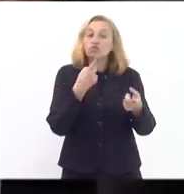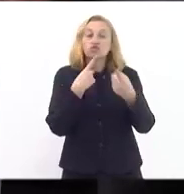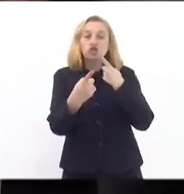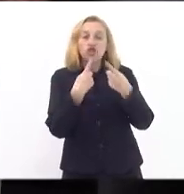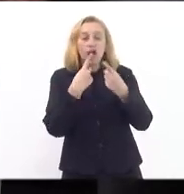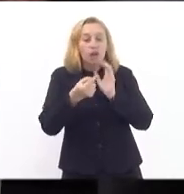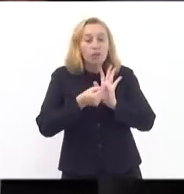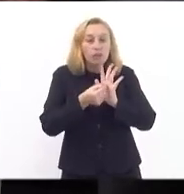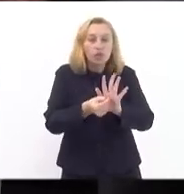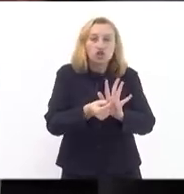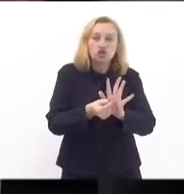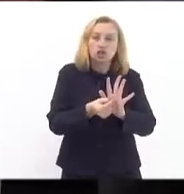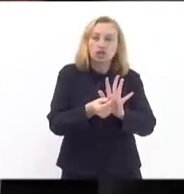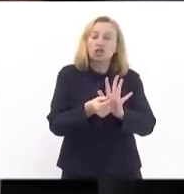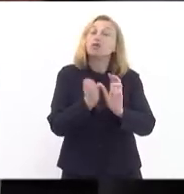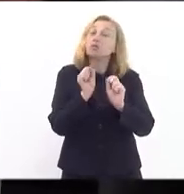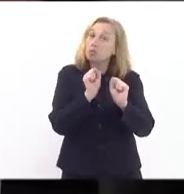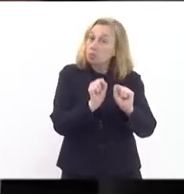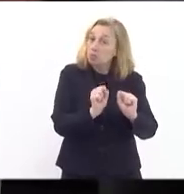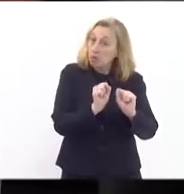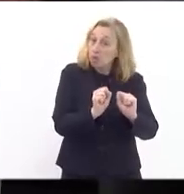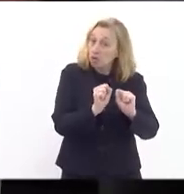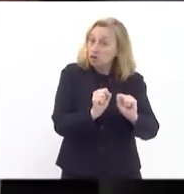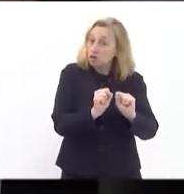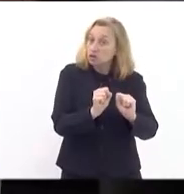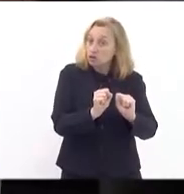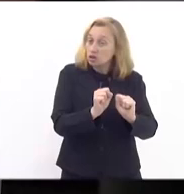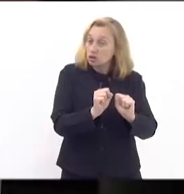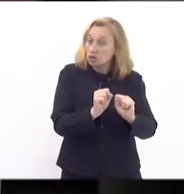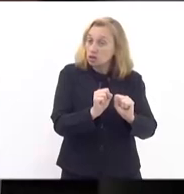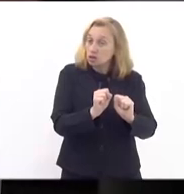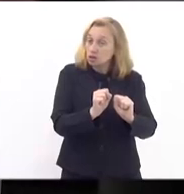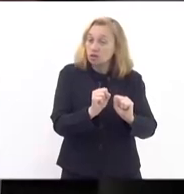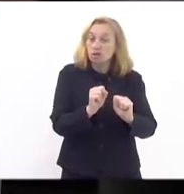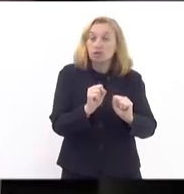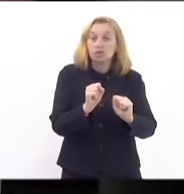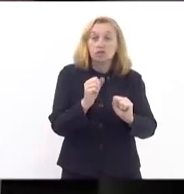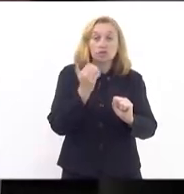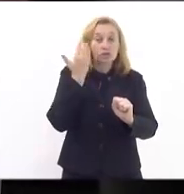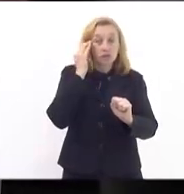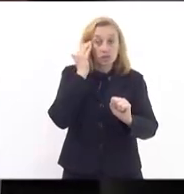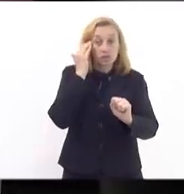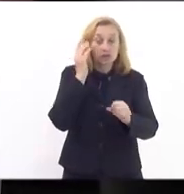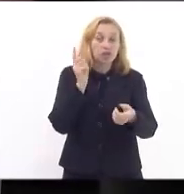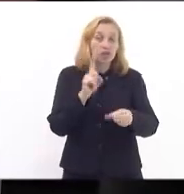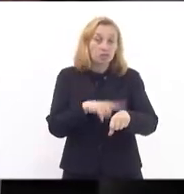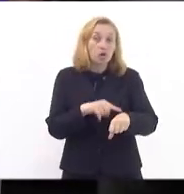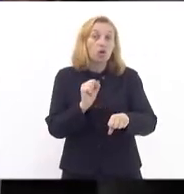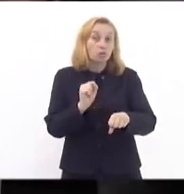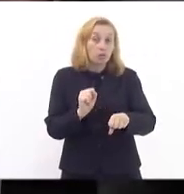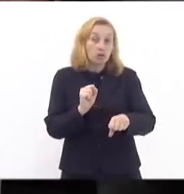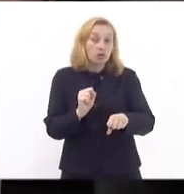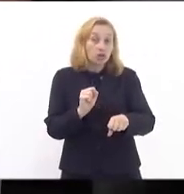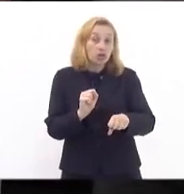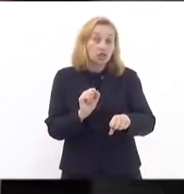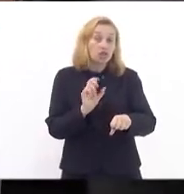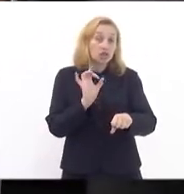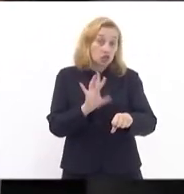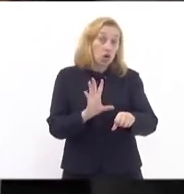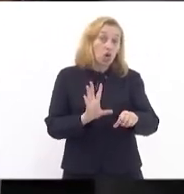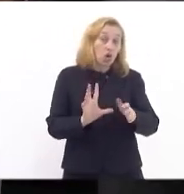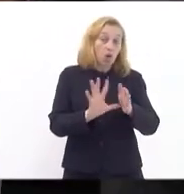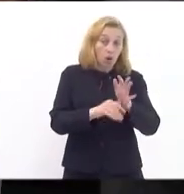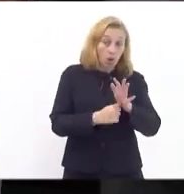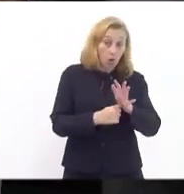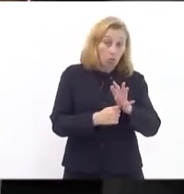diálogo para mostrar que pode não entendimento daquele momento dizer que talvez seja sol furto e o